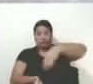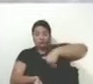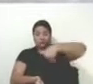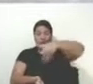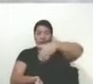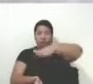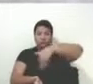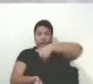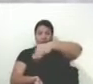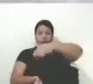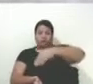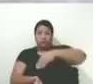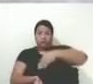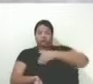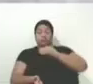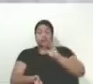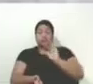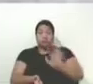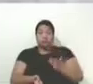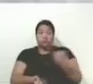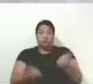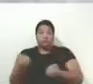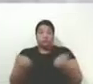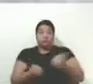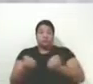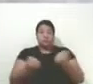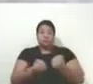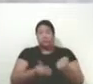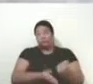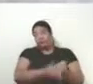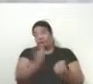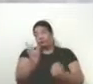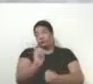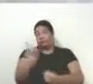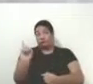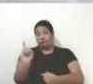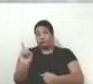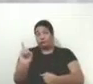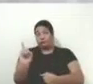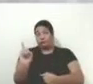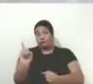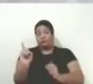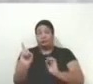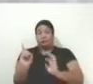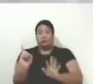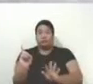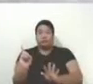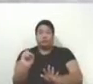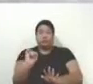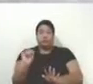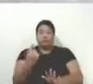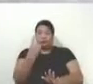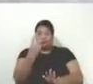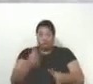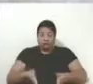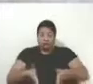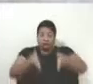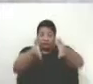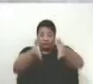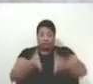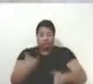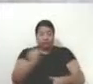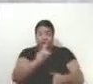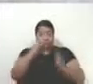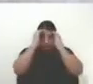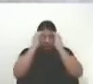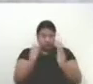aonde joga os veículos para a direita. Só que os veículos, sendo uma faixa, não obedecem. Vão